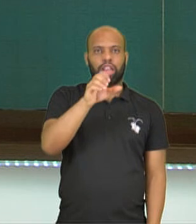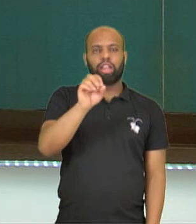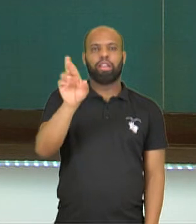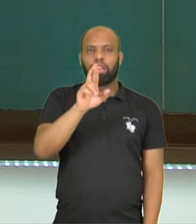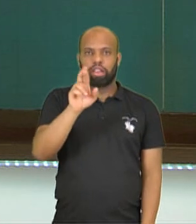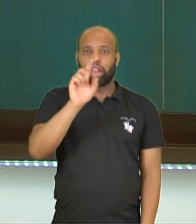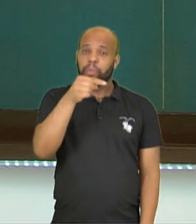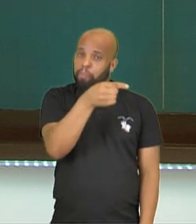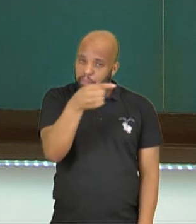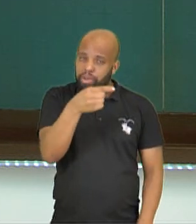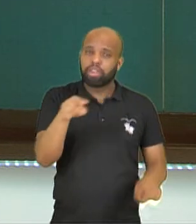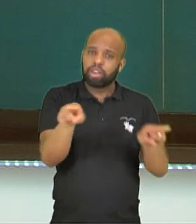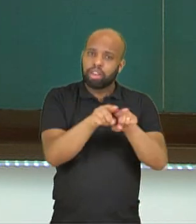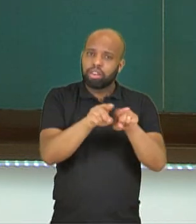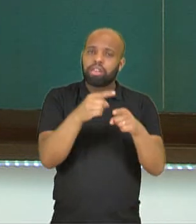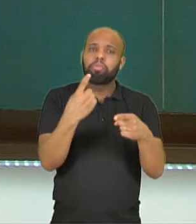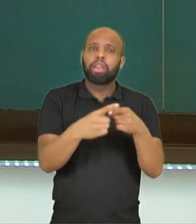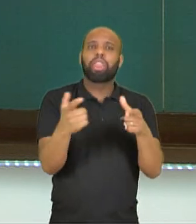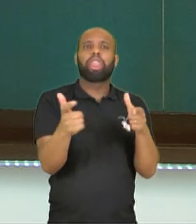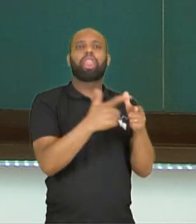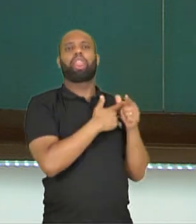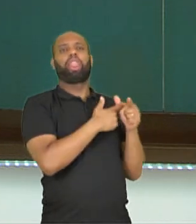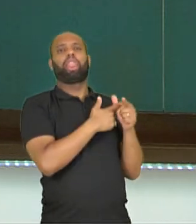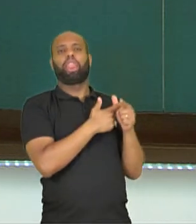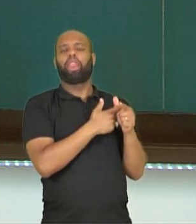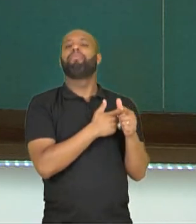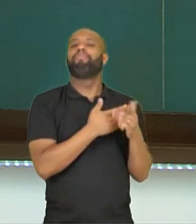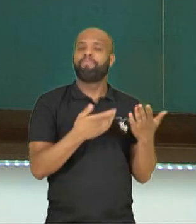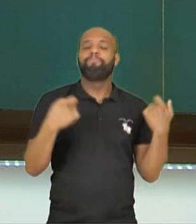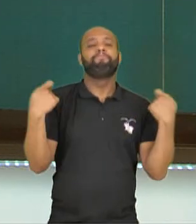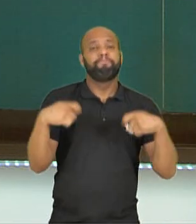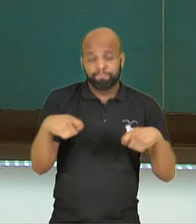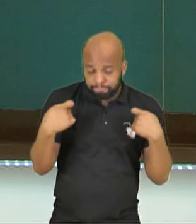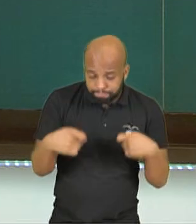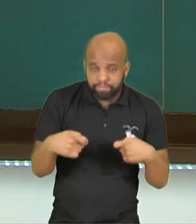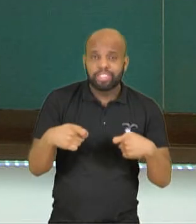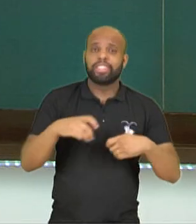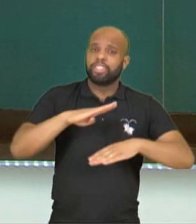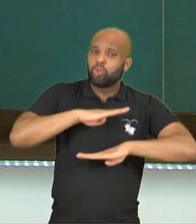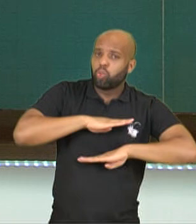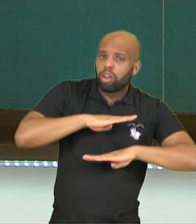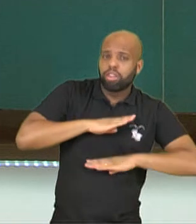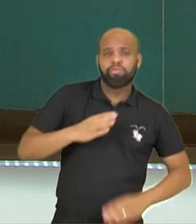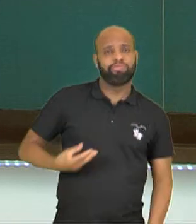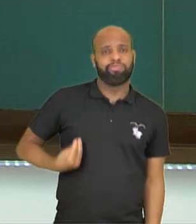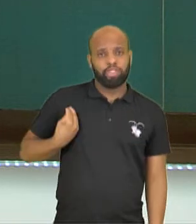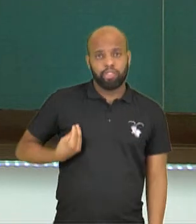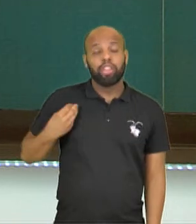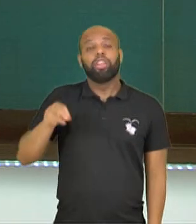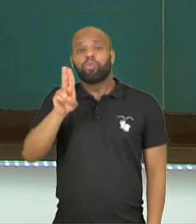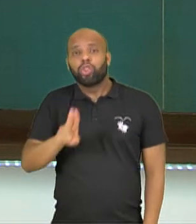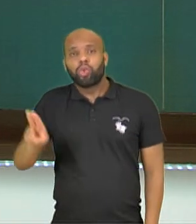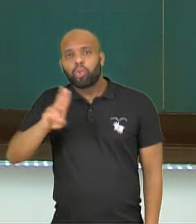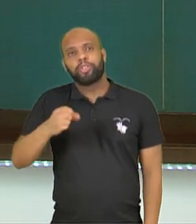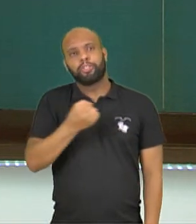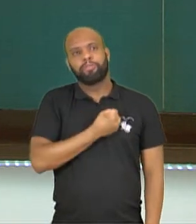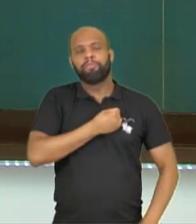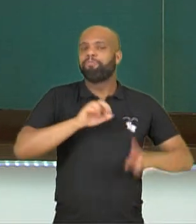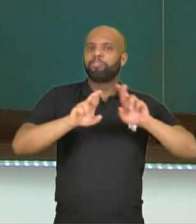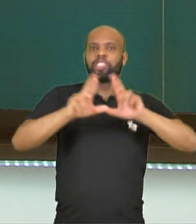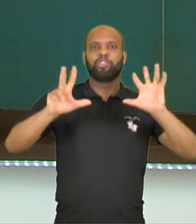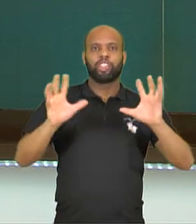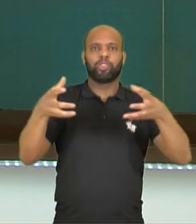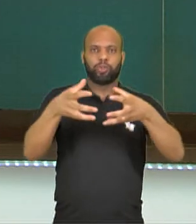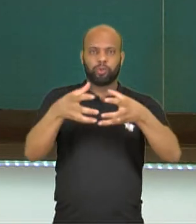os números inteiros que aparecem, o negativo. A necessidade, a situação faz com que a gente utilize esses números